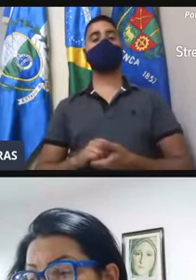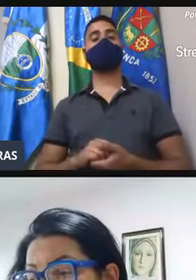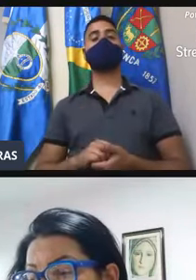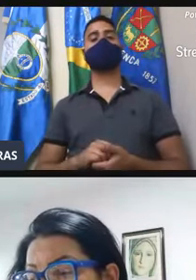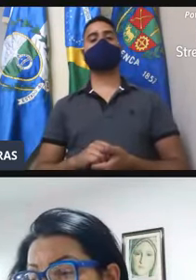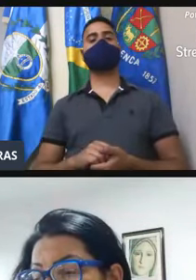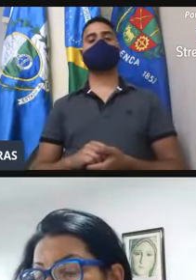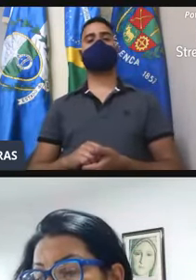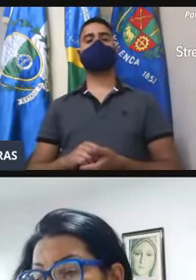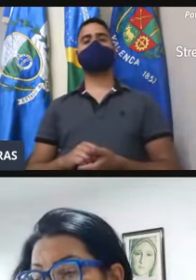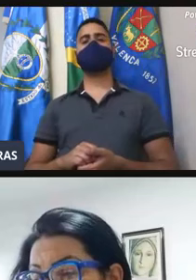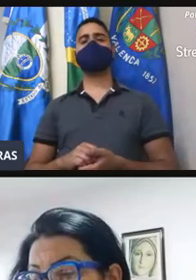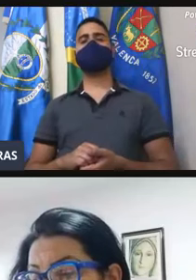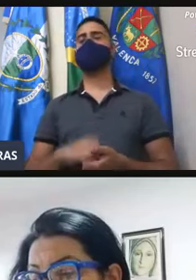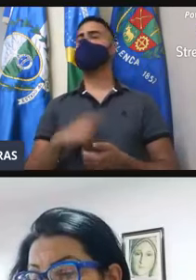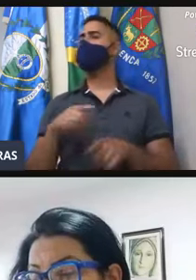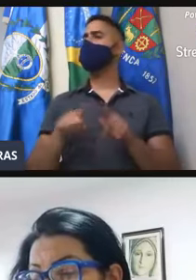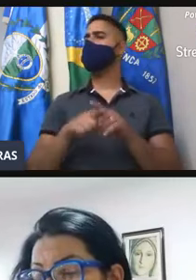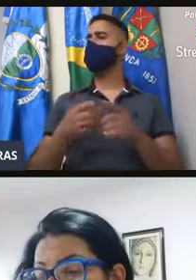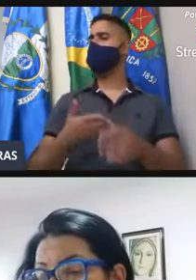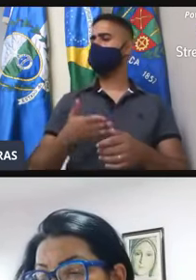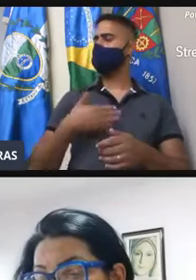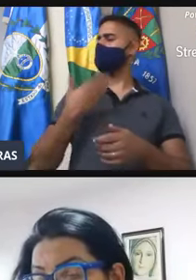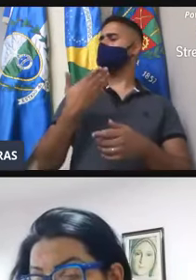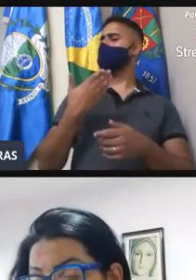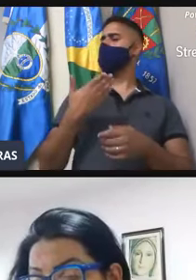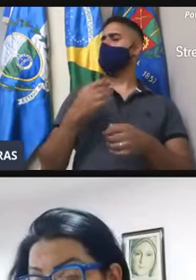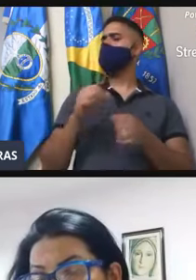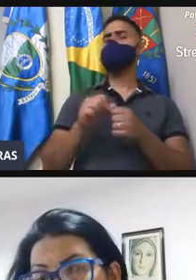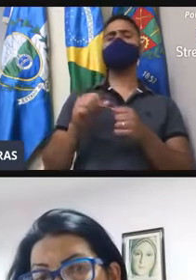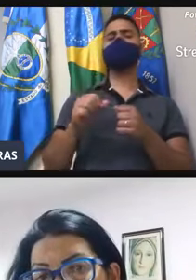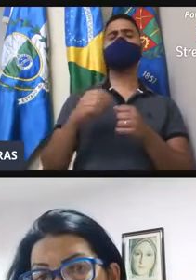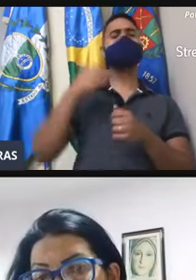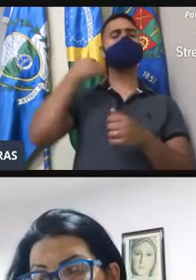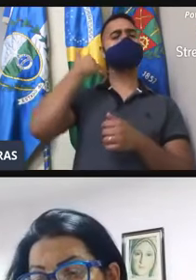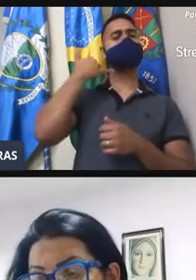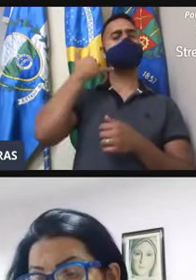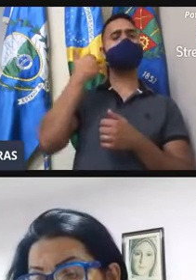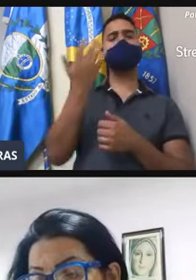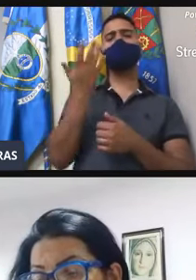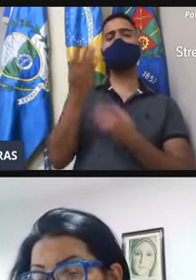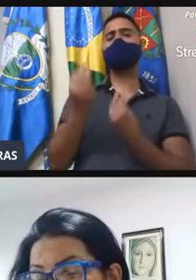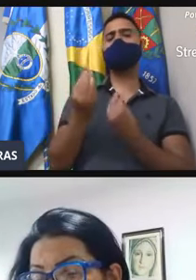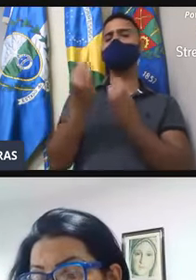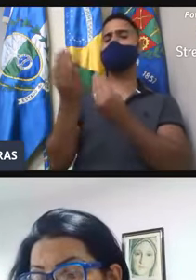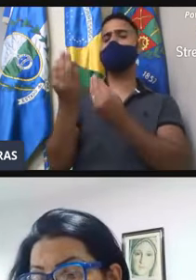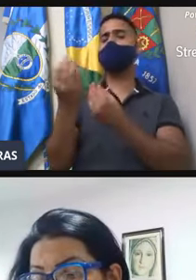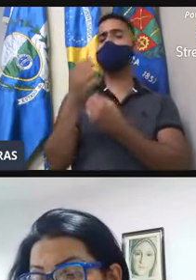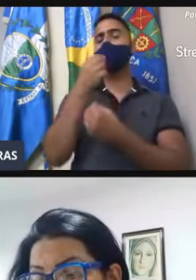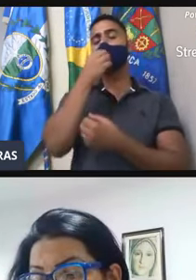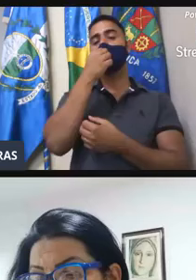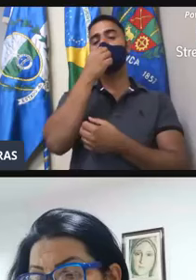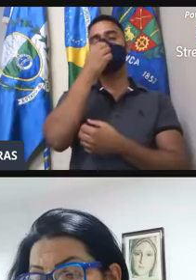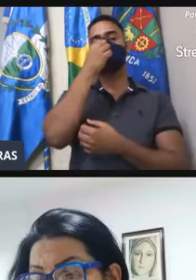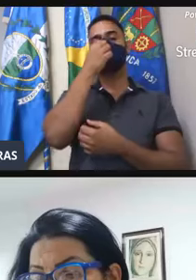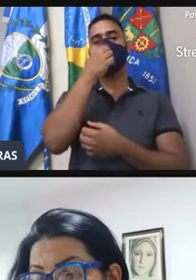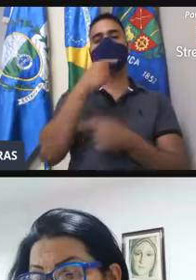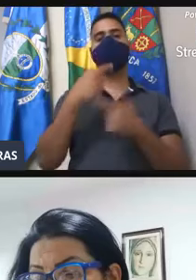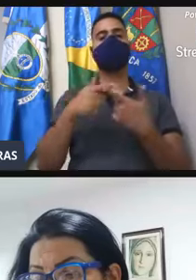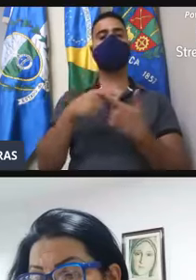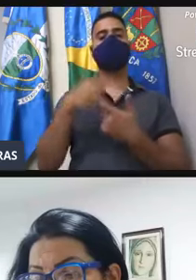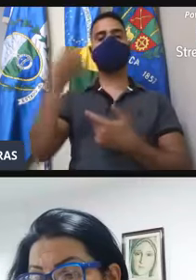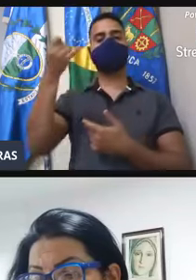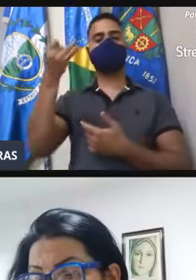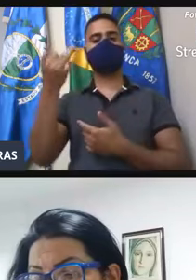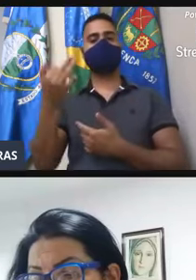Até nos surpreendeu, né, quando eles fizeram o contato, querendo fazer essa doação, porque nós explicamos